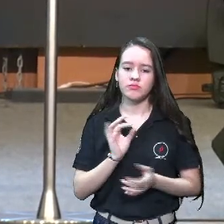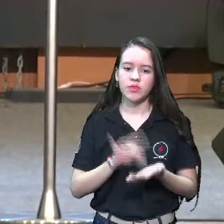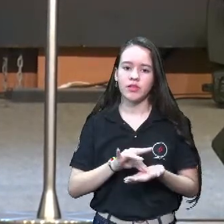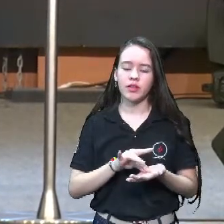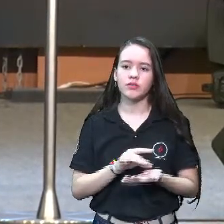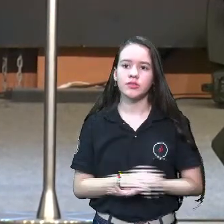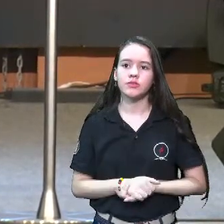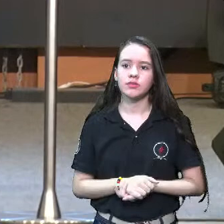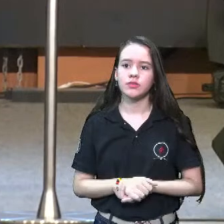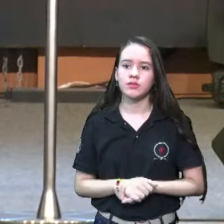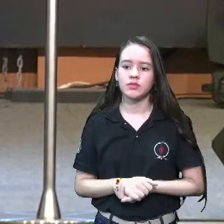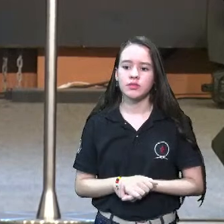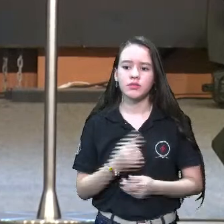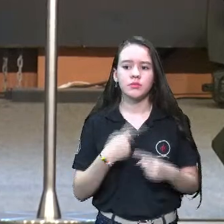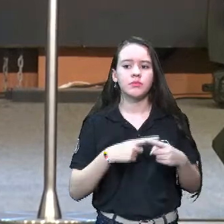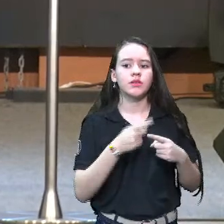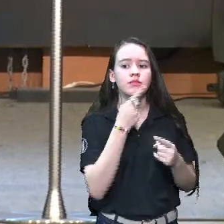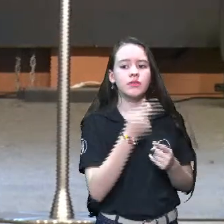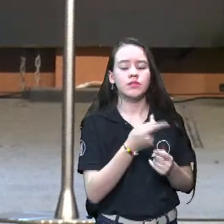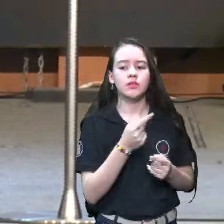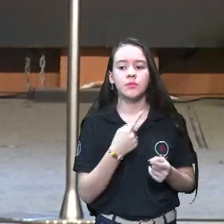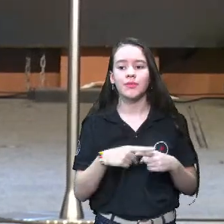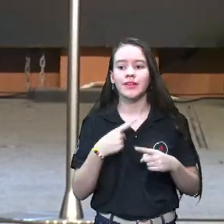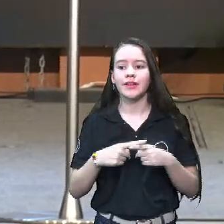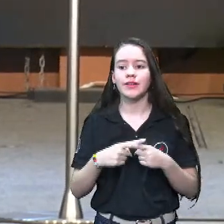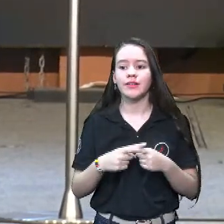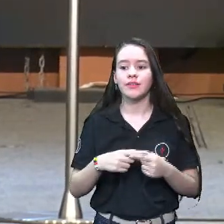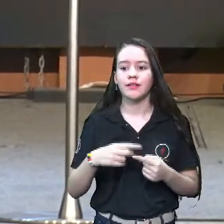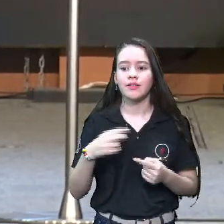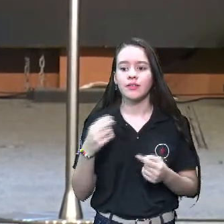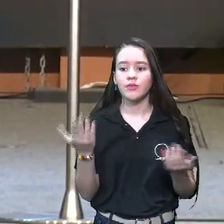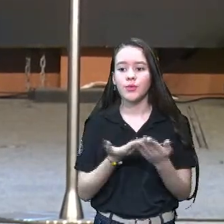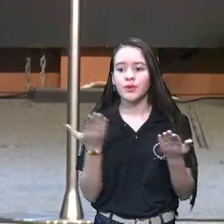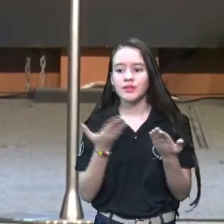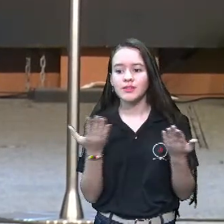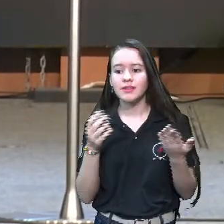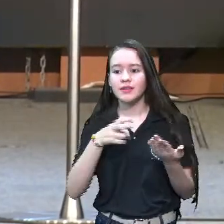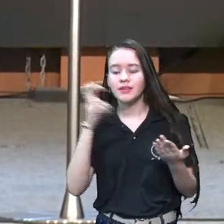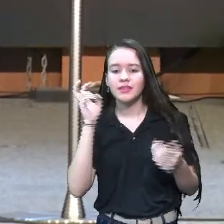Aí o jovem falou, por que você está falando isso? Ele, porque já é a quinta vez que eu ouço isso hoje.